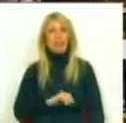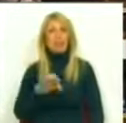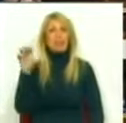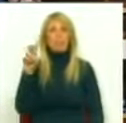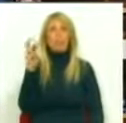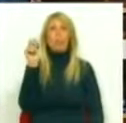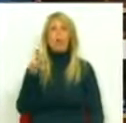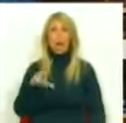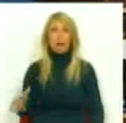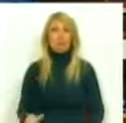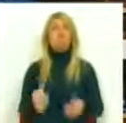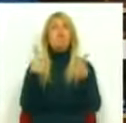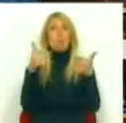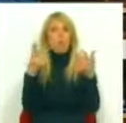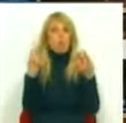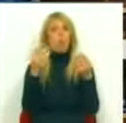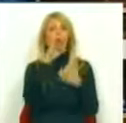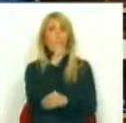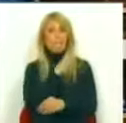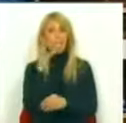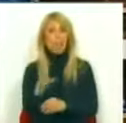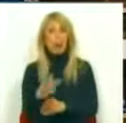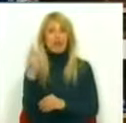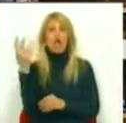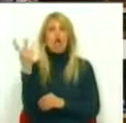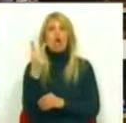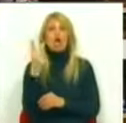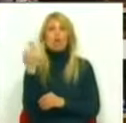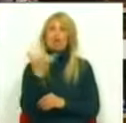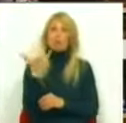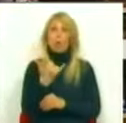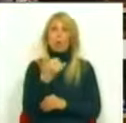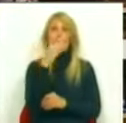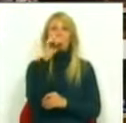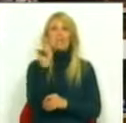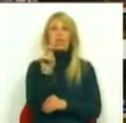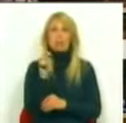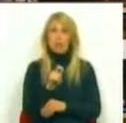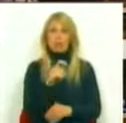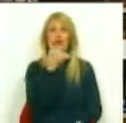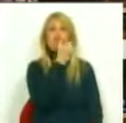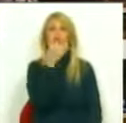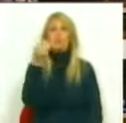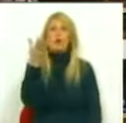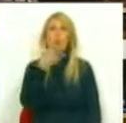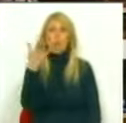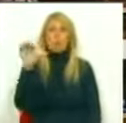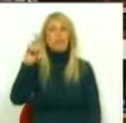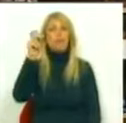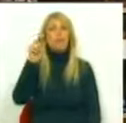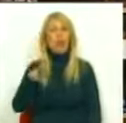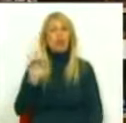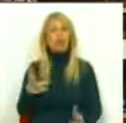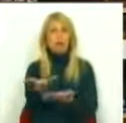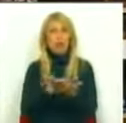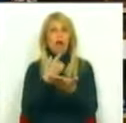que melhorou e muito a sua execução no segundo semestre de 2011. Do CREN que já foi renegociado